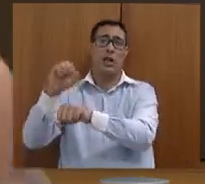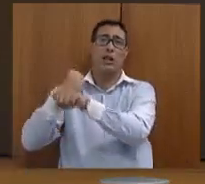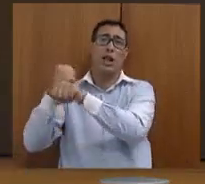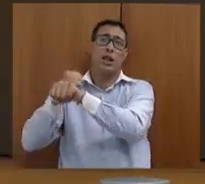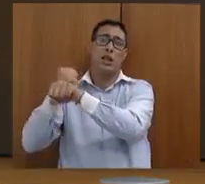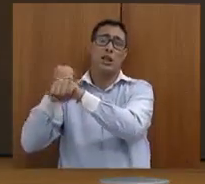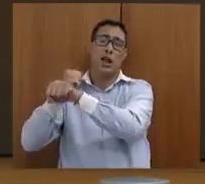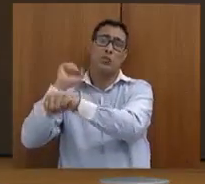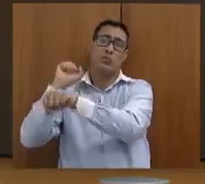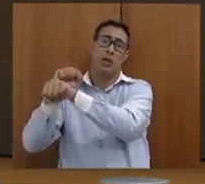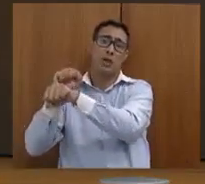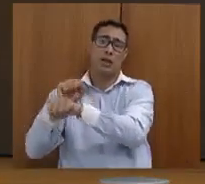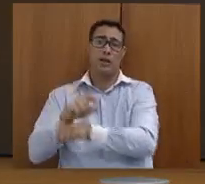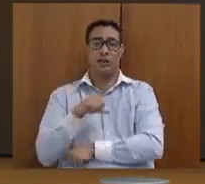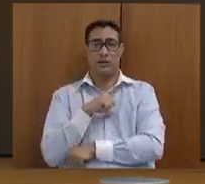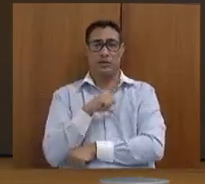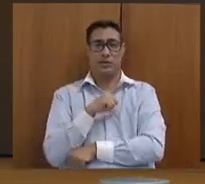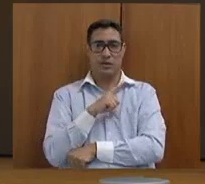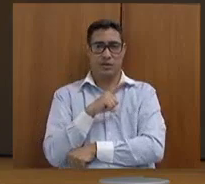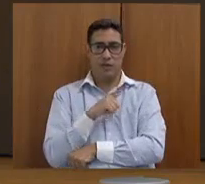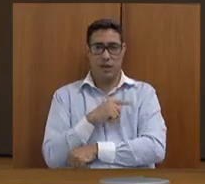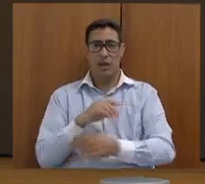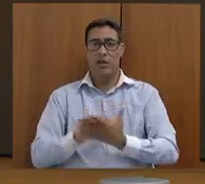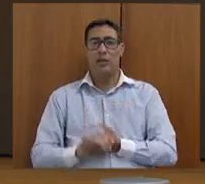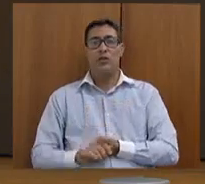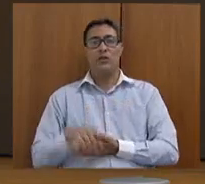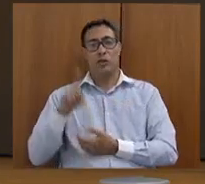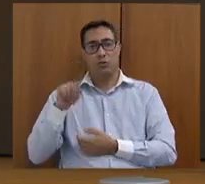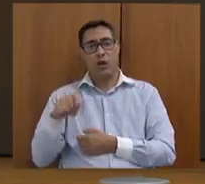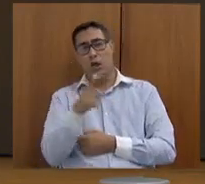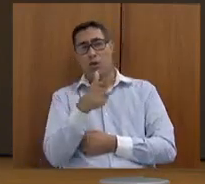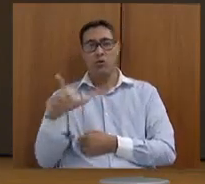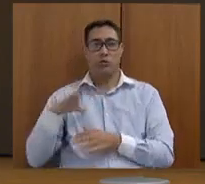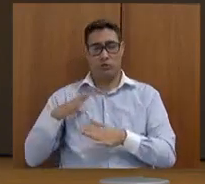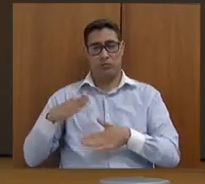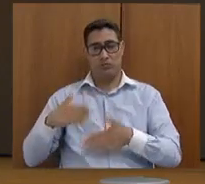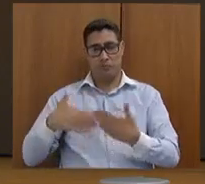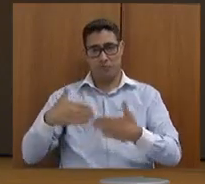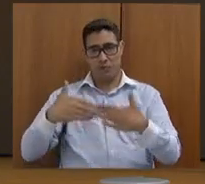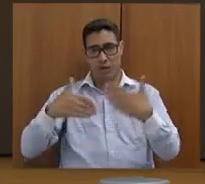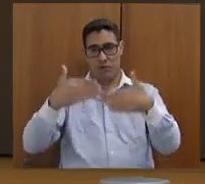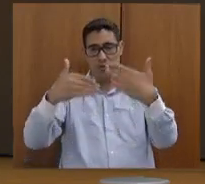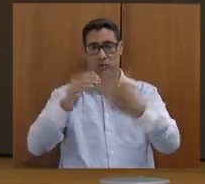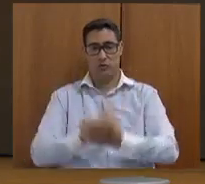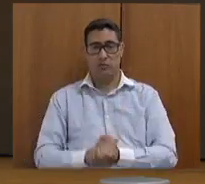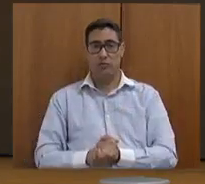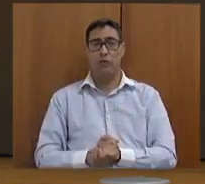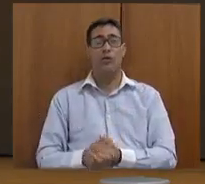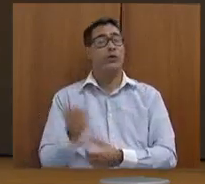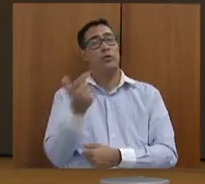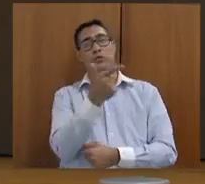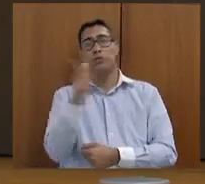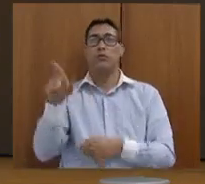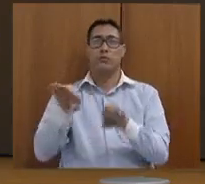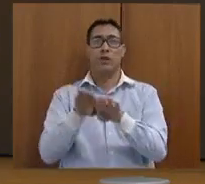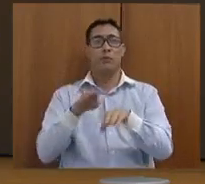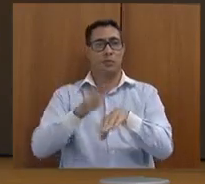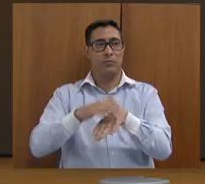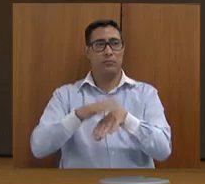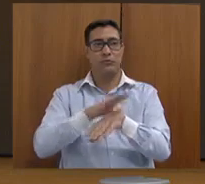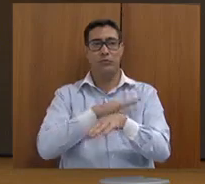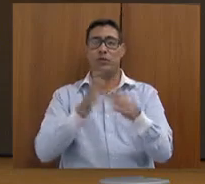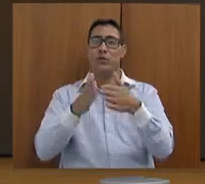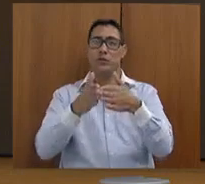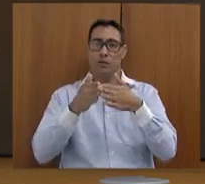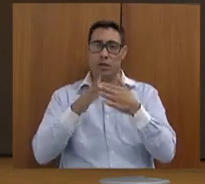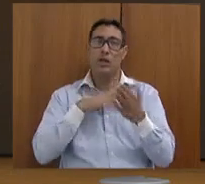então é um outro um outro grande avanço uma outra coisa que eu queria tá te cobrando aqui é que tem